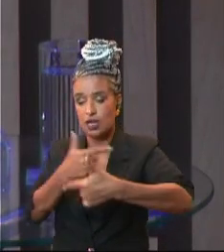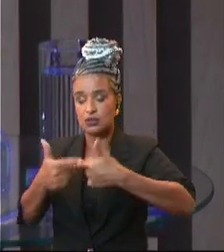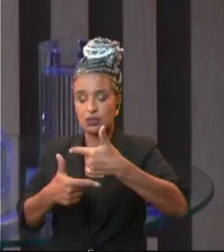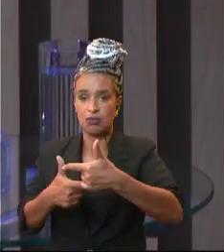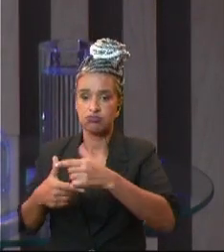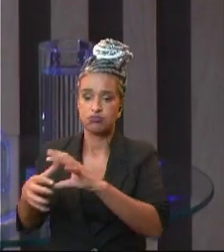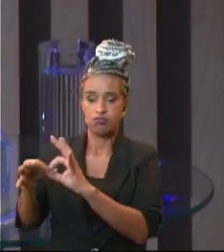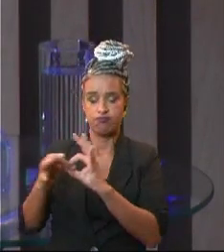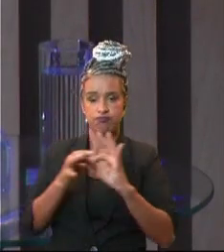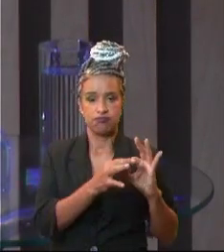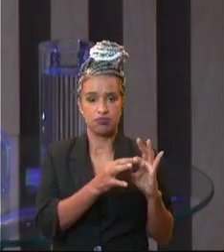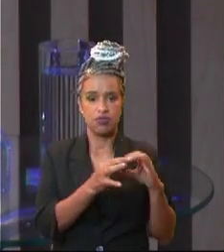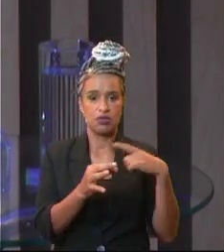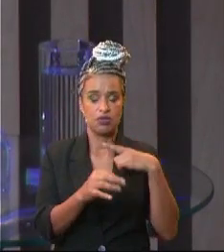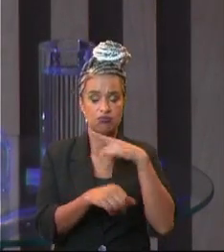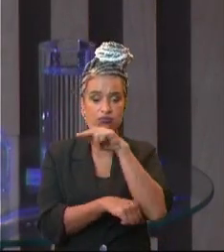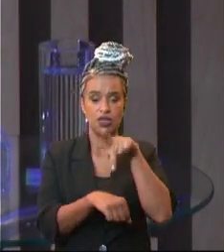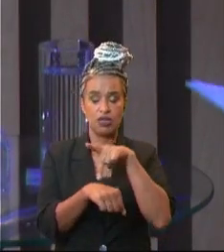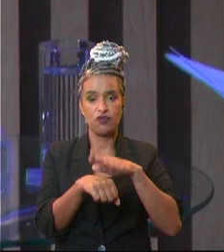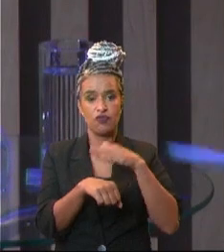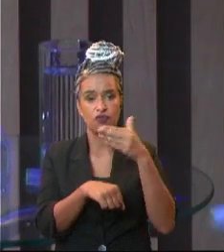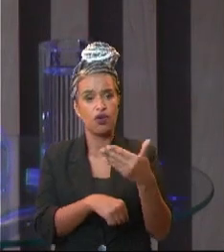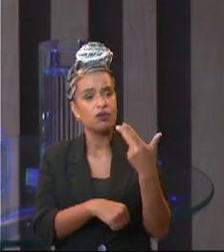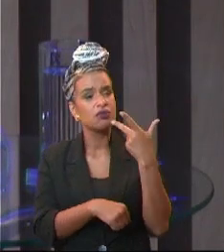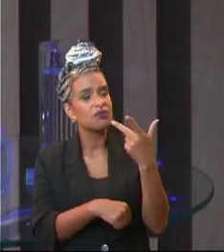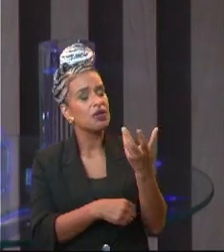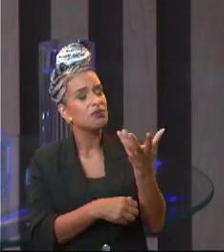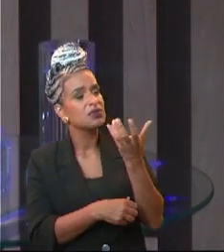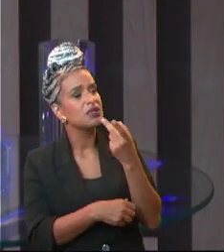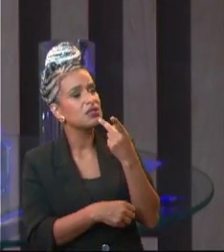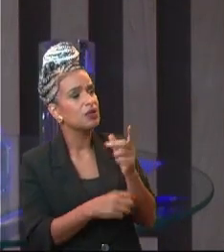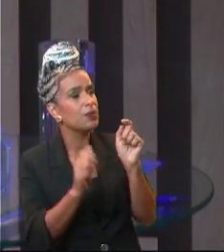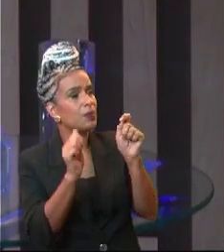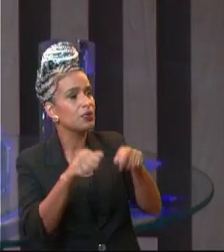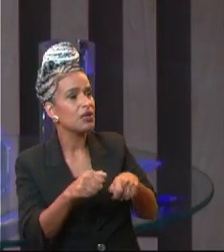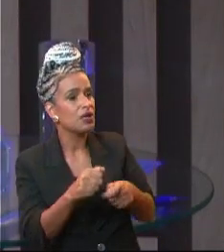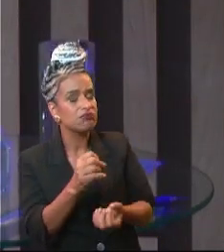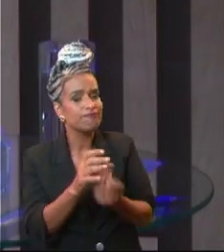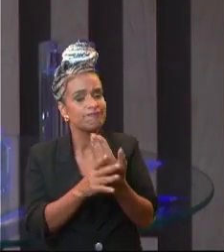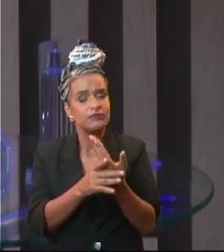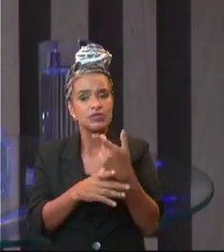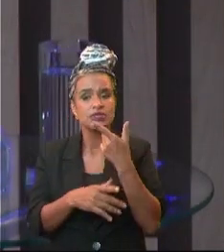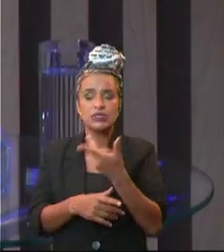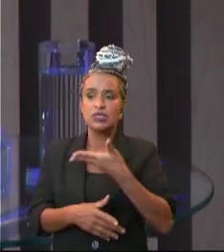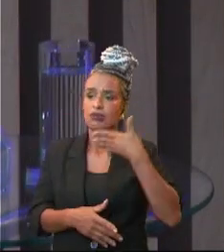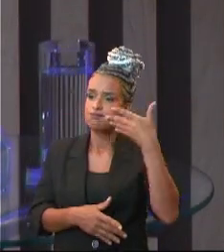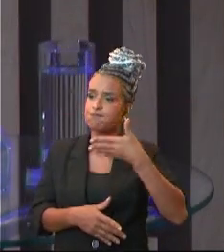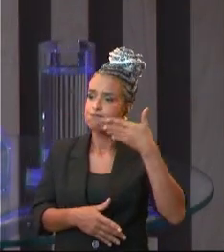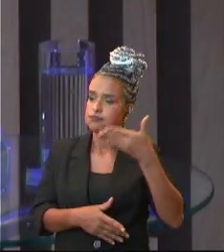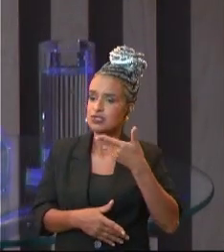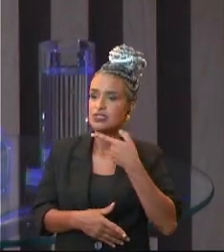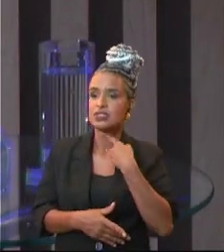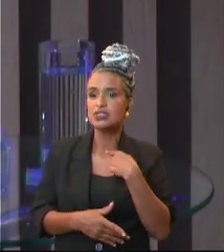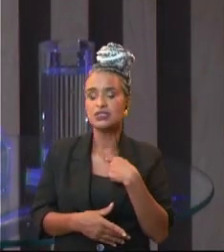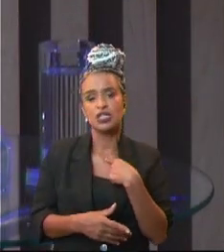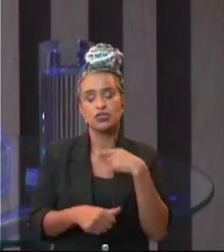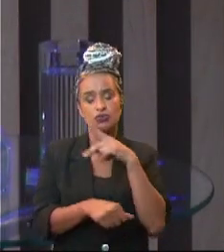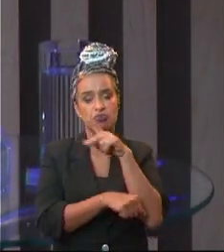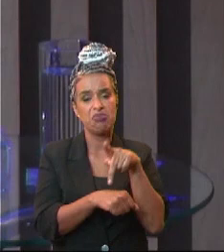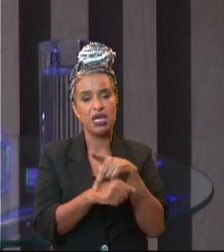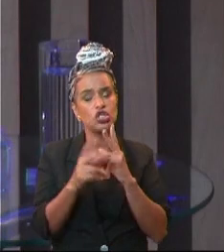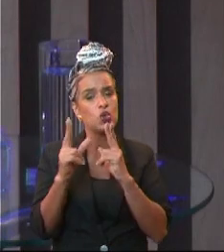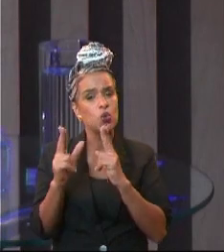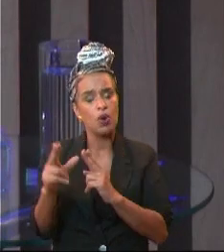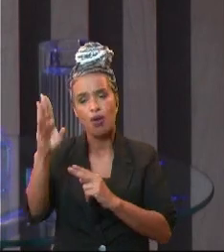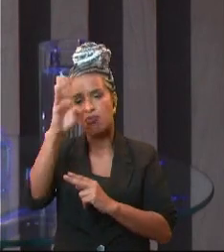de democratização das relações internacionais, eu queria que você se pudesse elaborasse um pouco mais sobre os anseios de um país como o